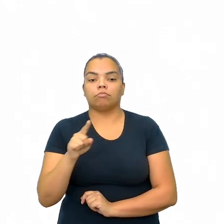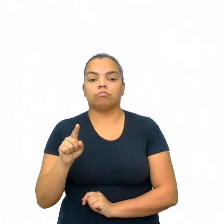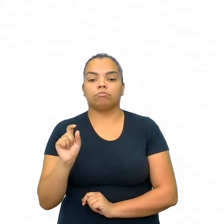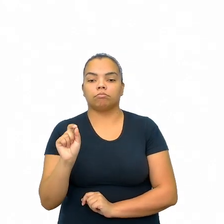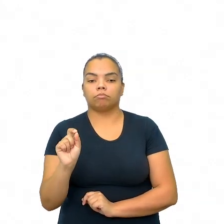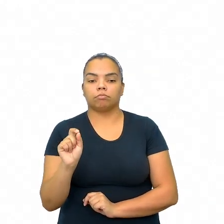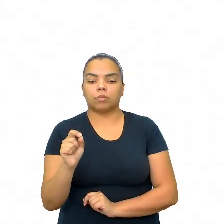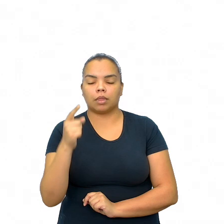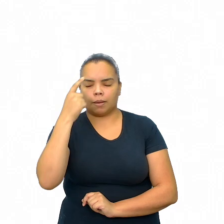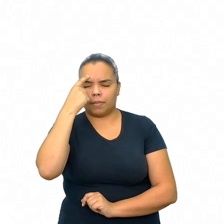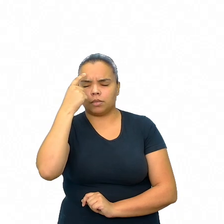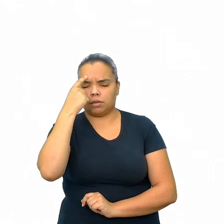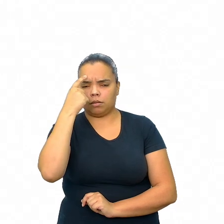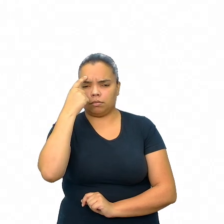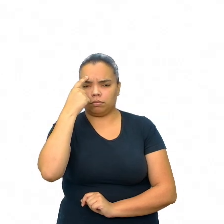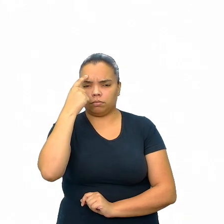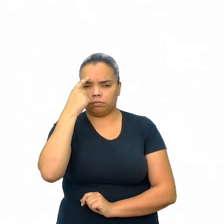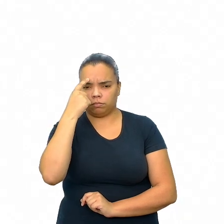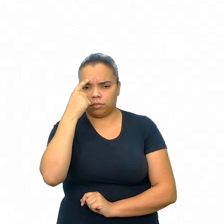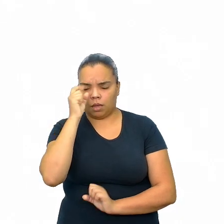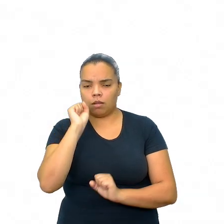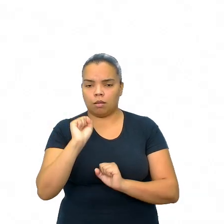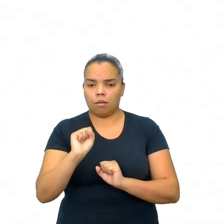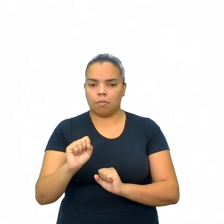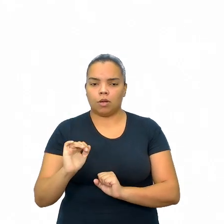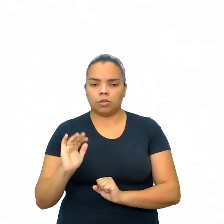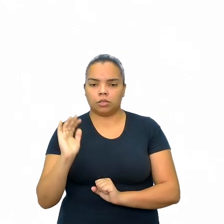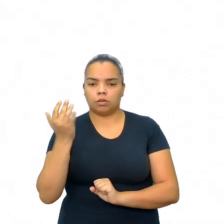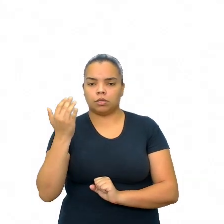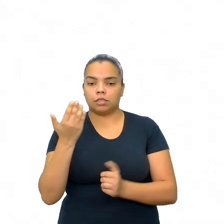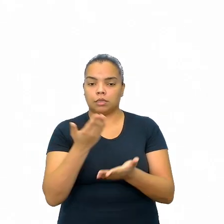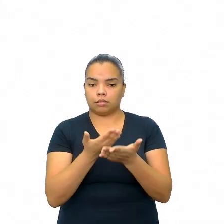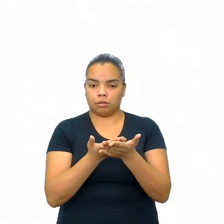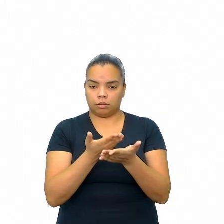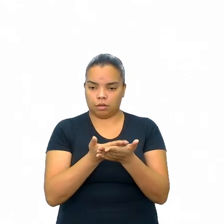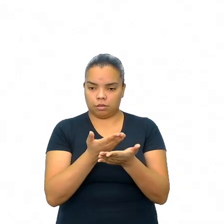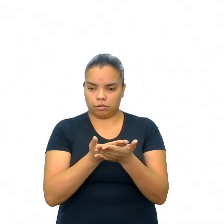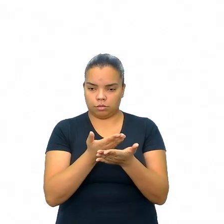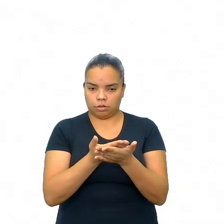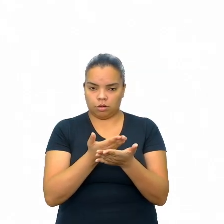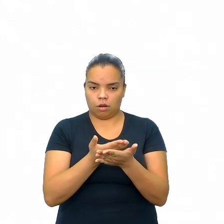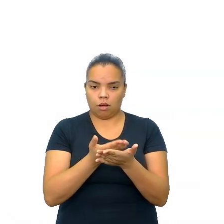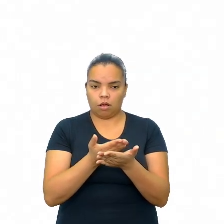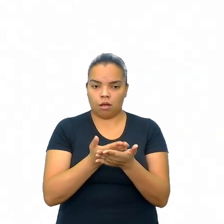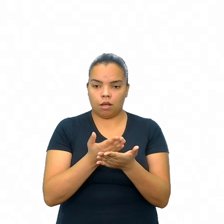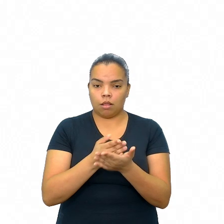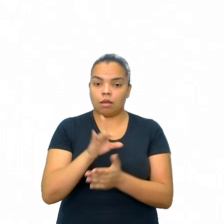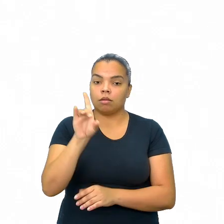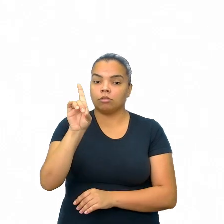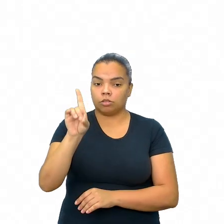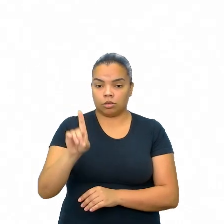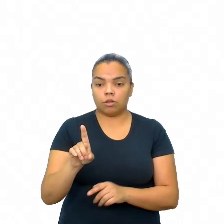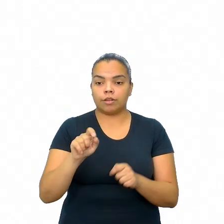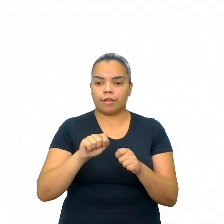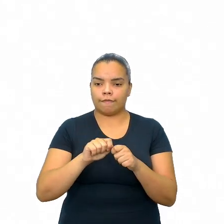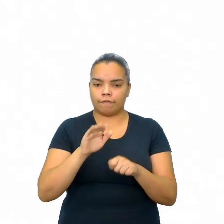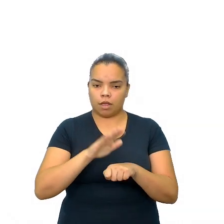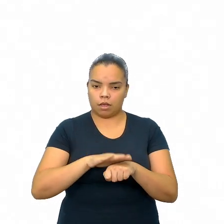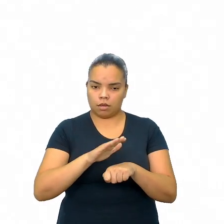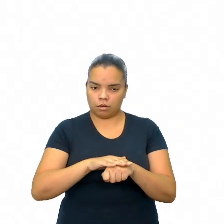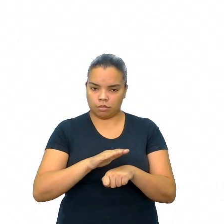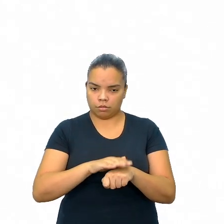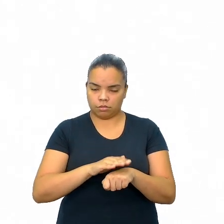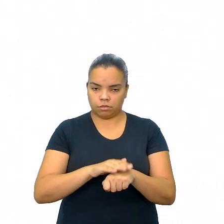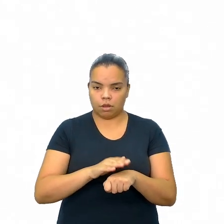a gente tem que pensar. Pode ser que a escola faça, pode ser que a diretoria faça, ou o